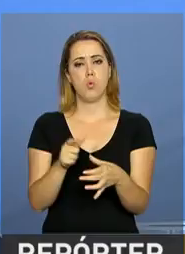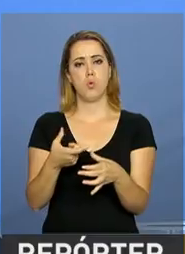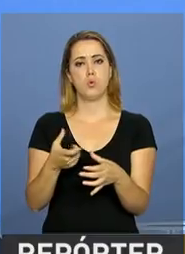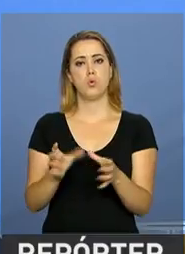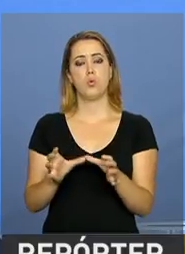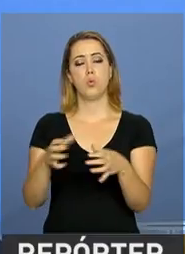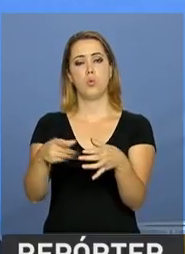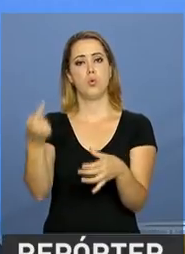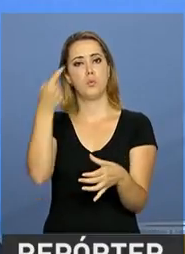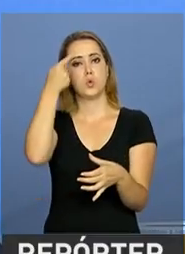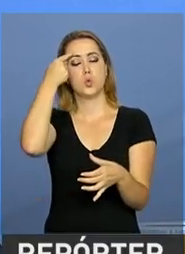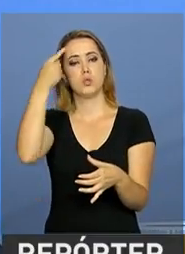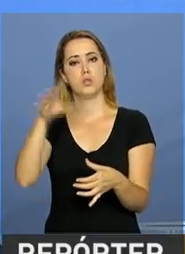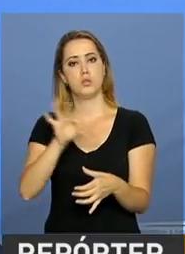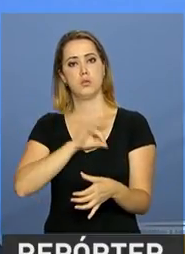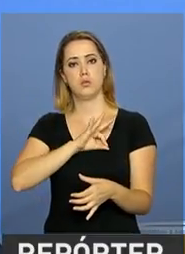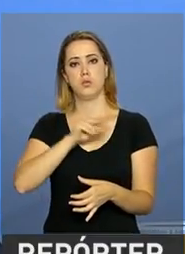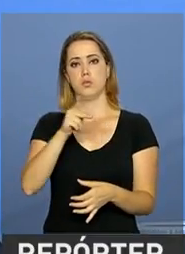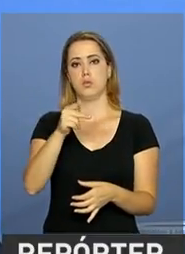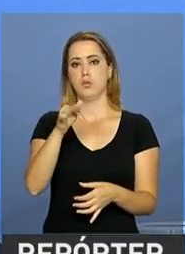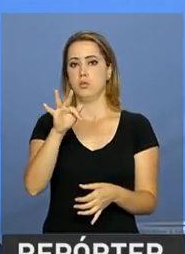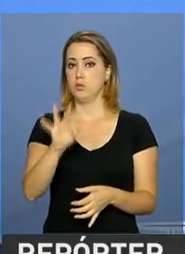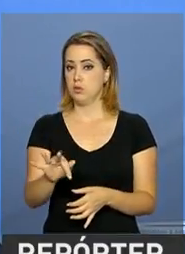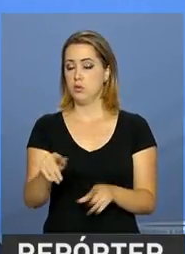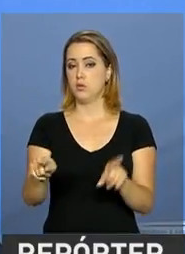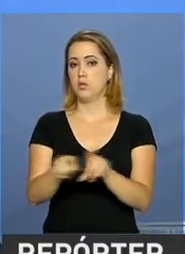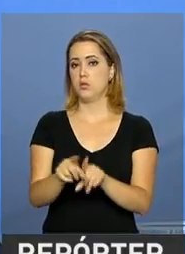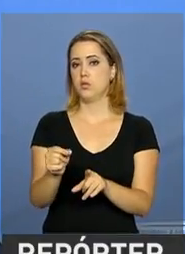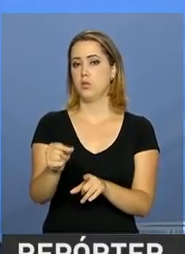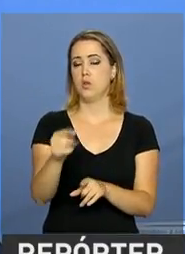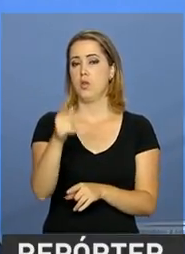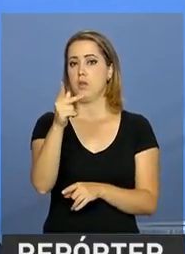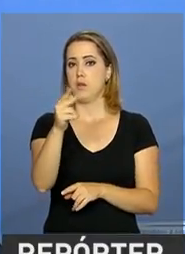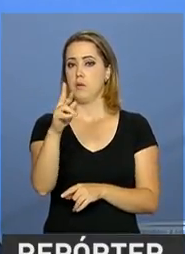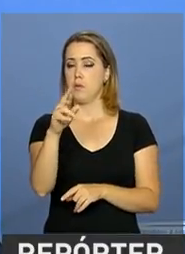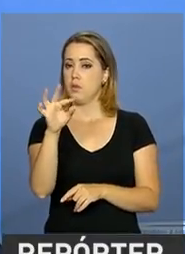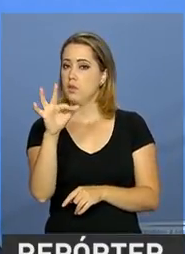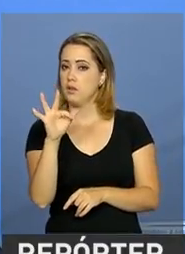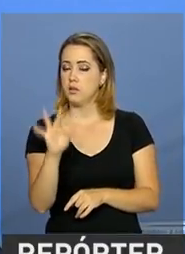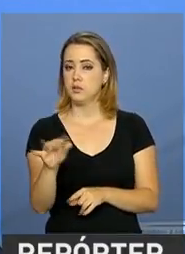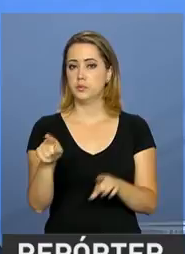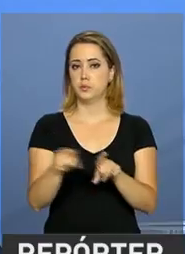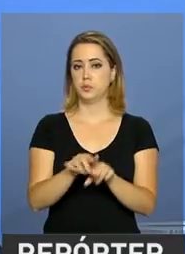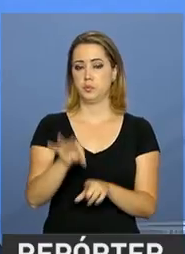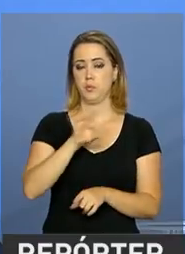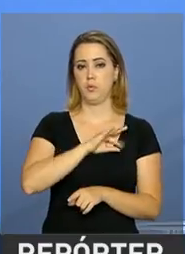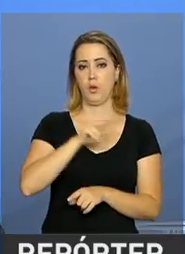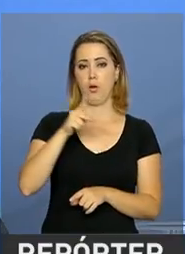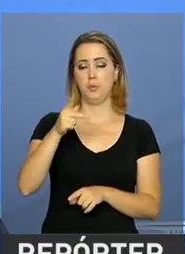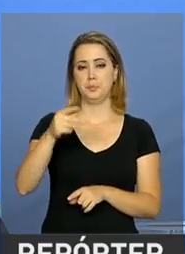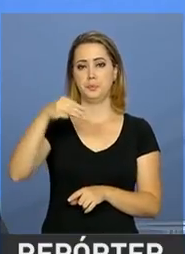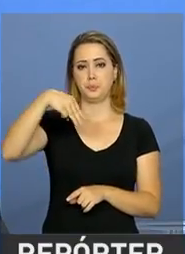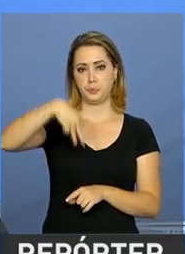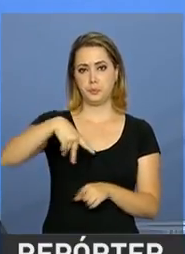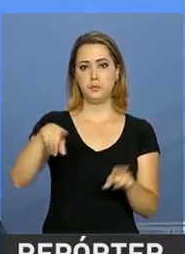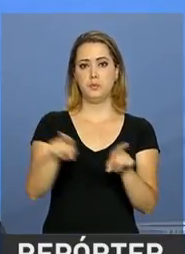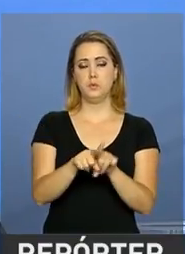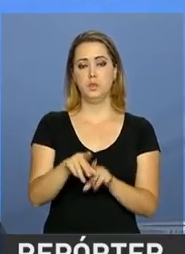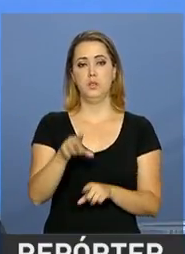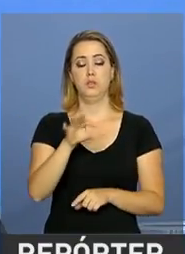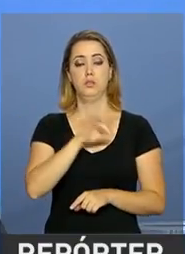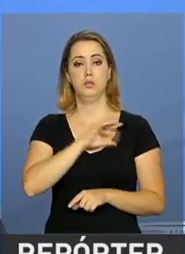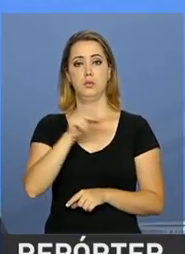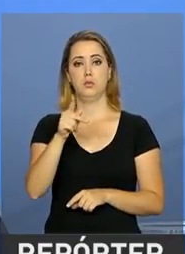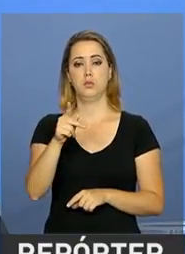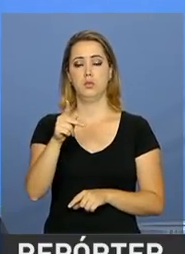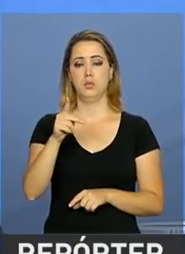Polícia Federal da Polícia Rodoviária Federal da Polícia Militar da Polícia Civil e